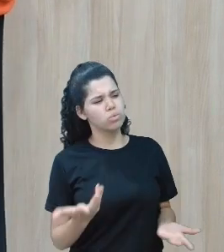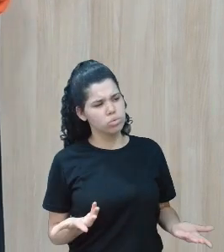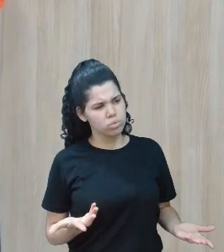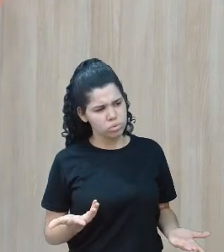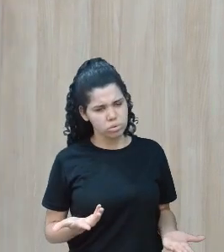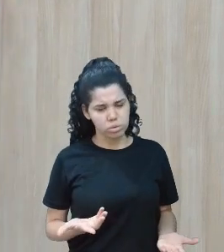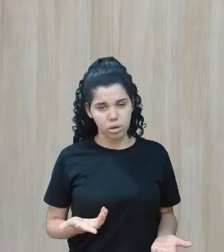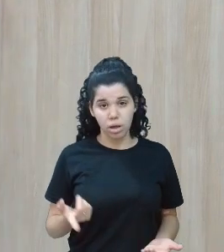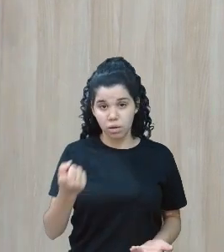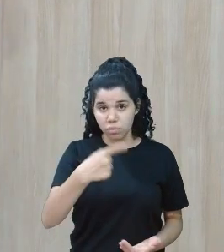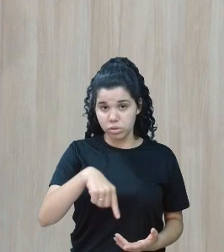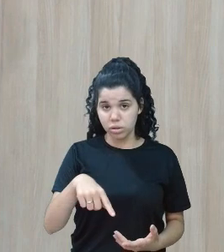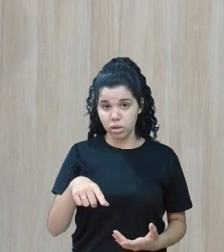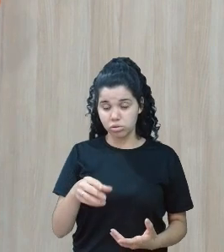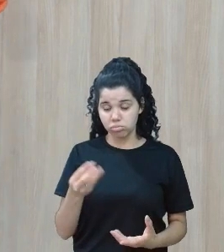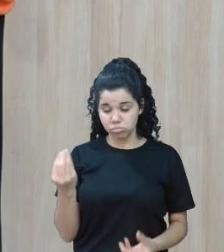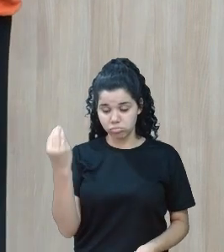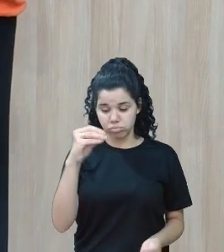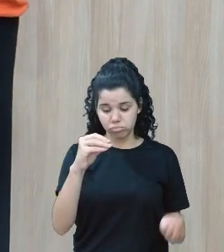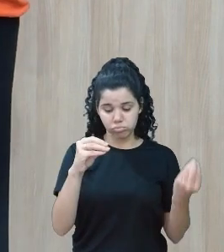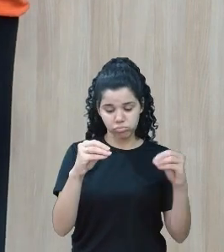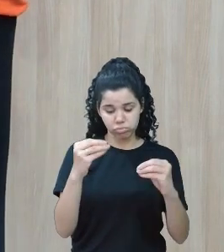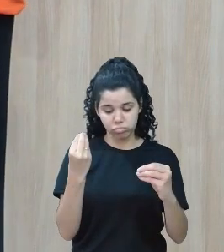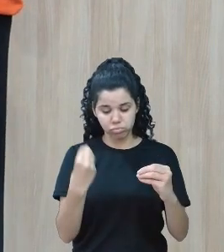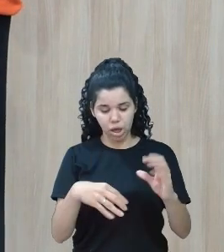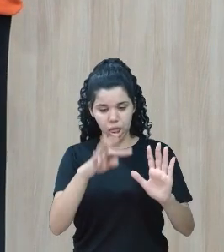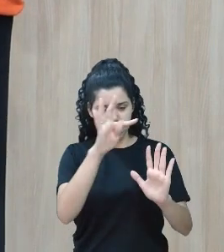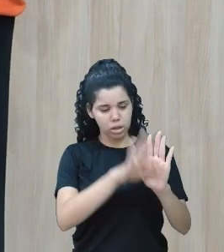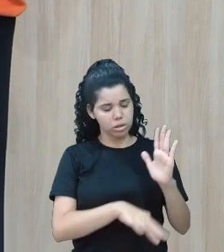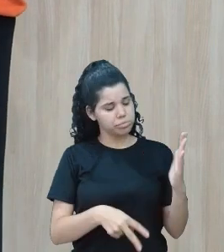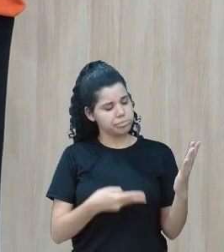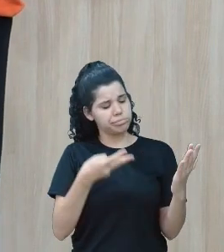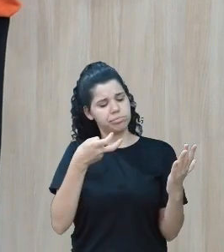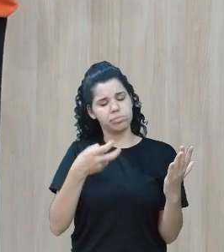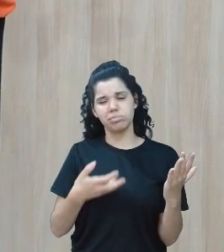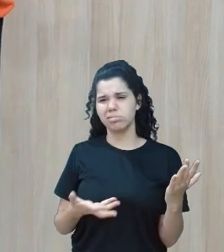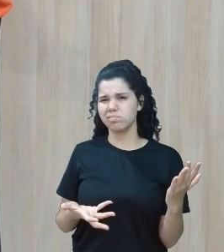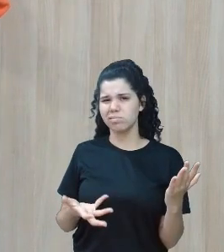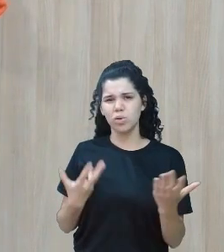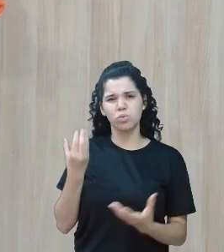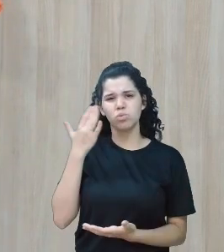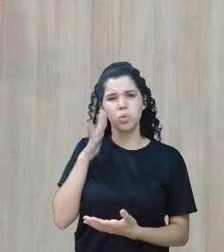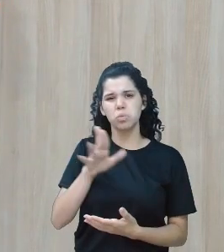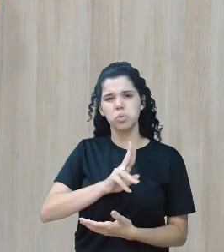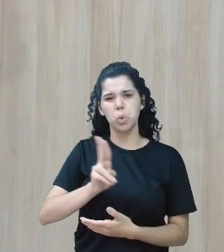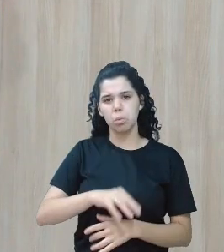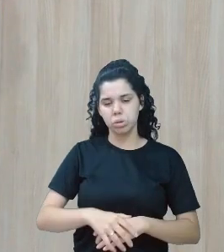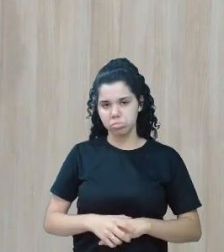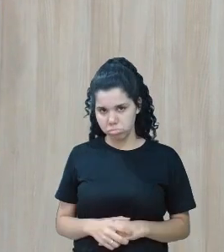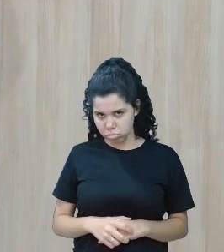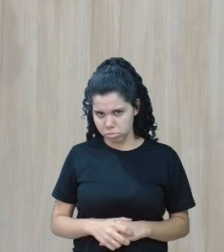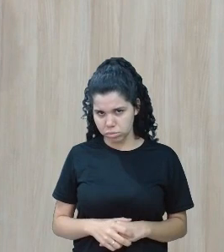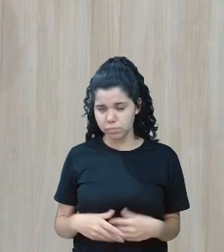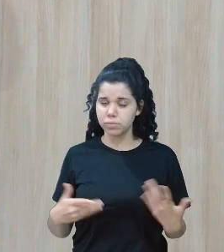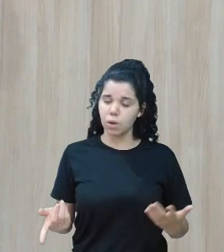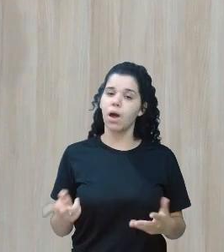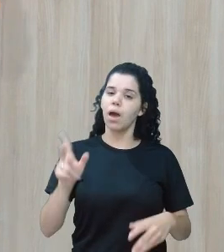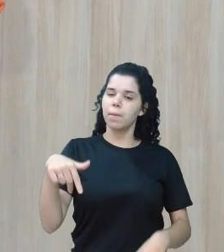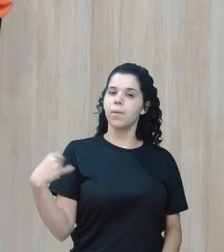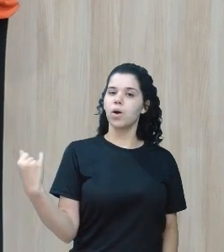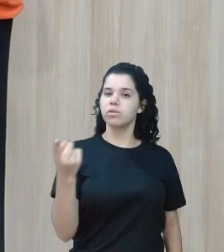E simplesmente, quando você bota os outros sinais, as pessoas ficam olhando assim, não sei o nome. Então, é importante também você